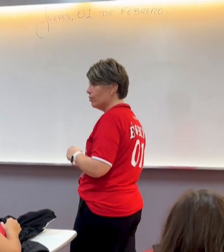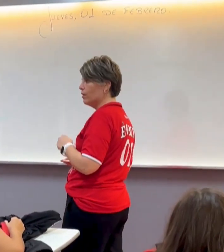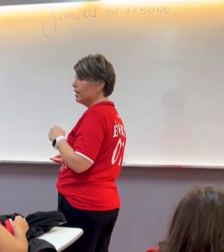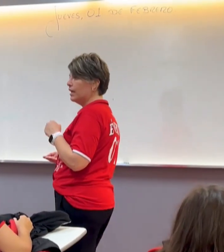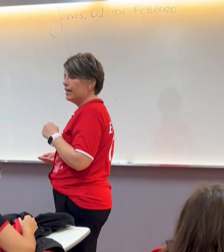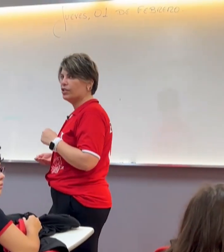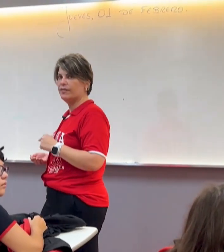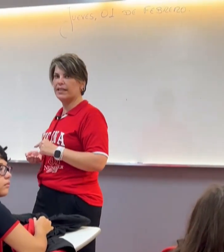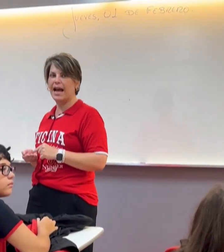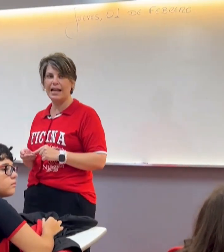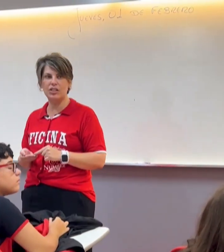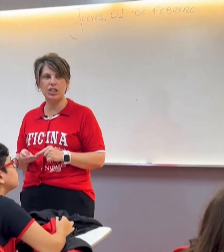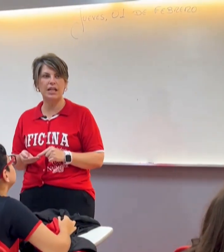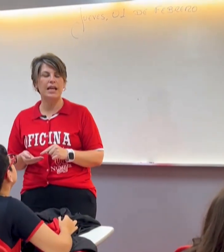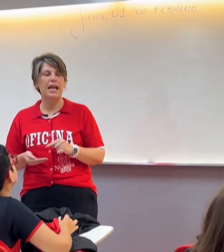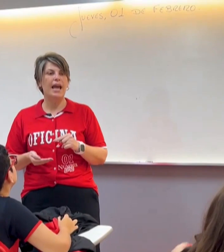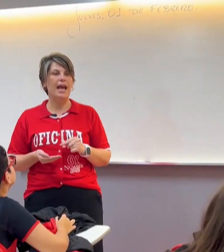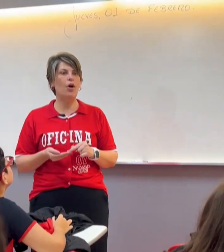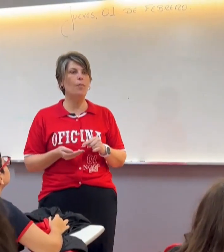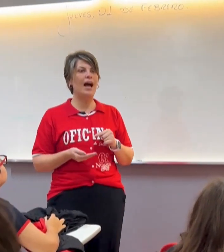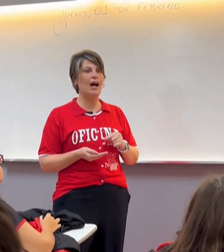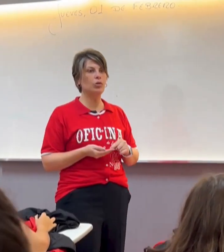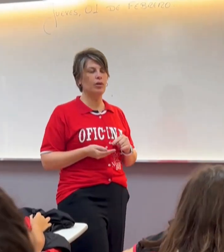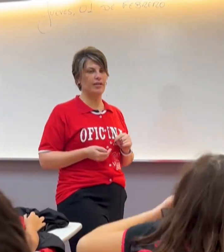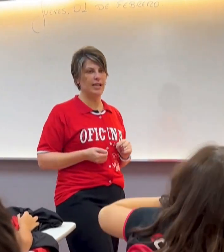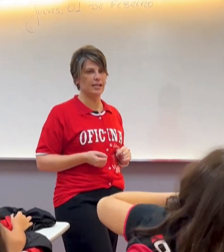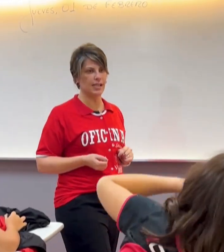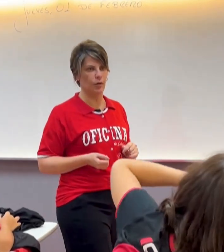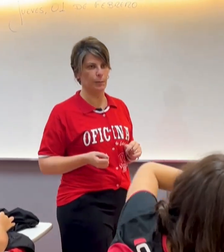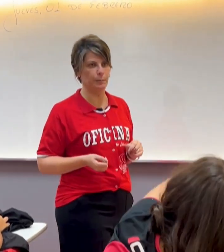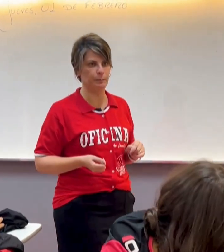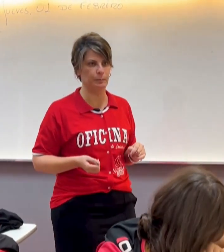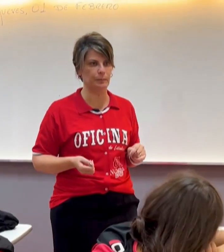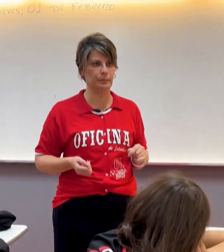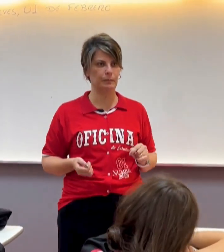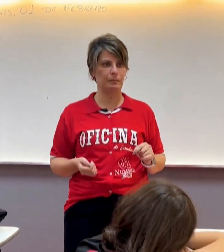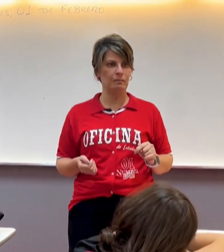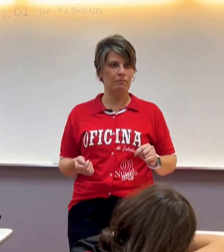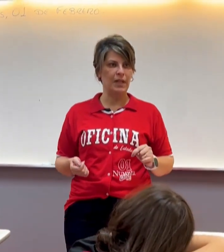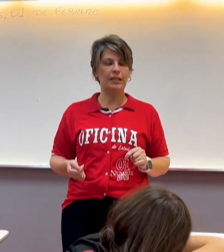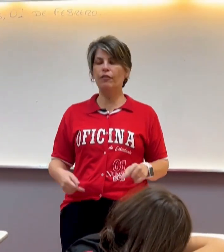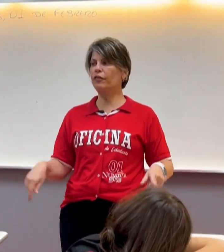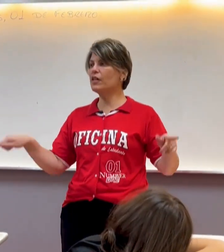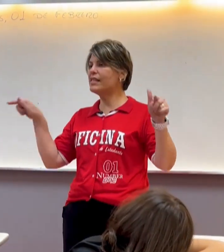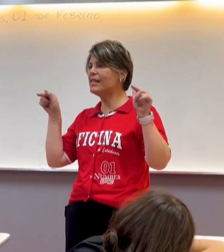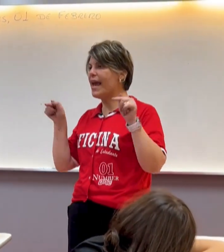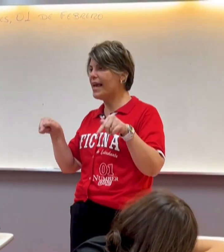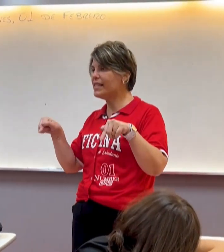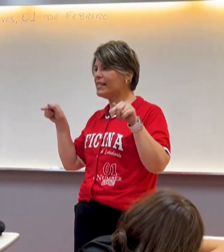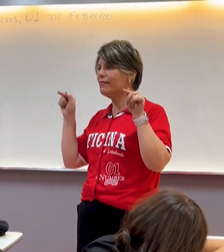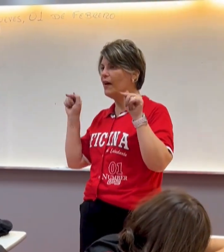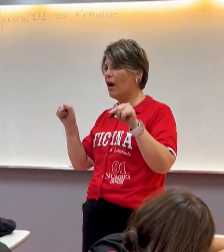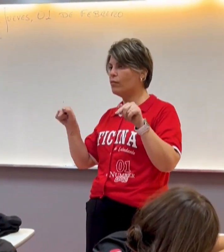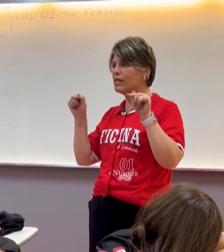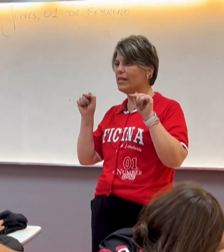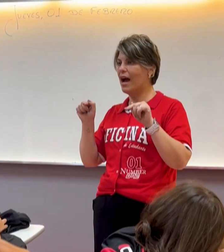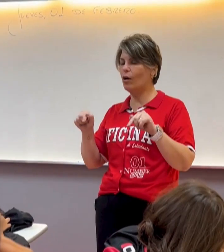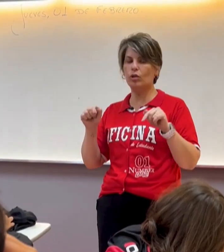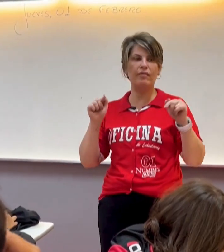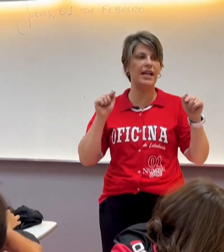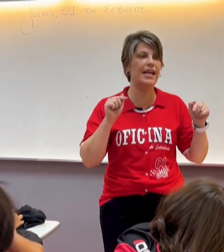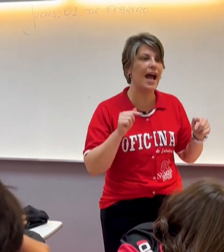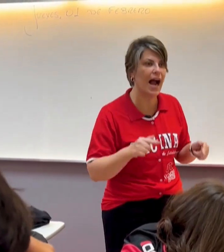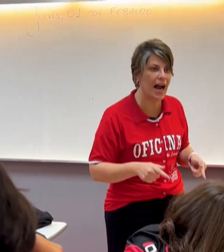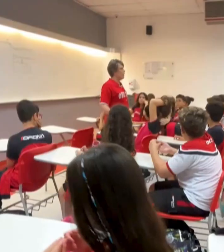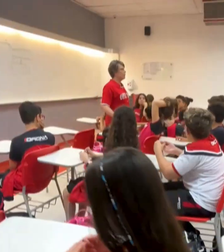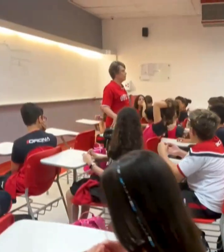eu desejo um objeto, tenho um sonho. Eu tenho alunos que têm um sonho